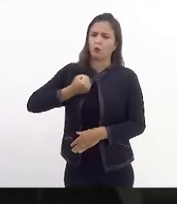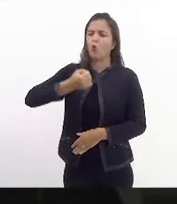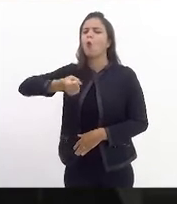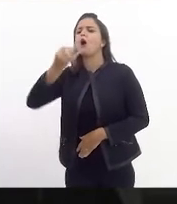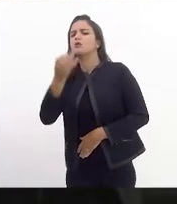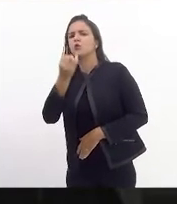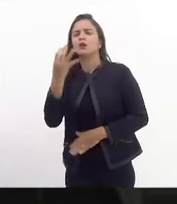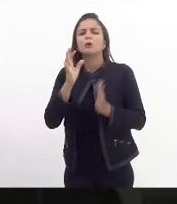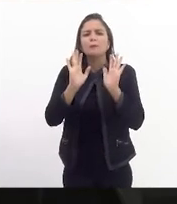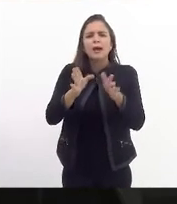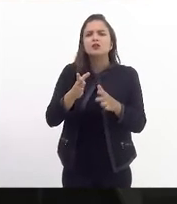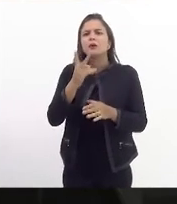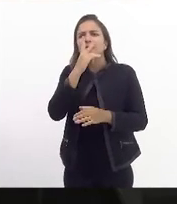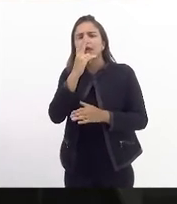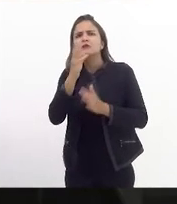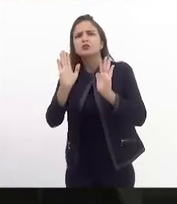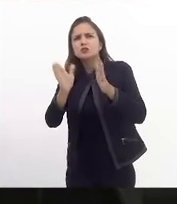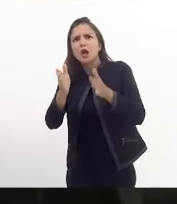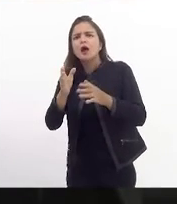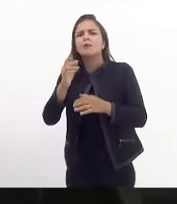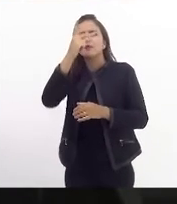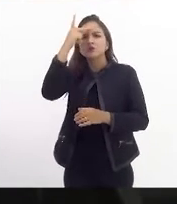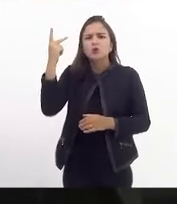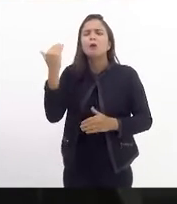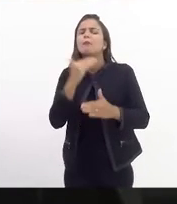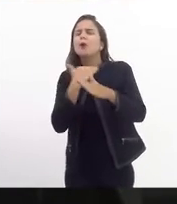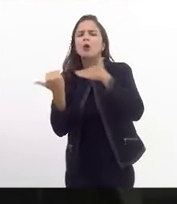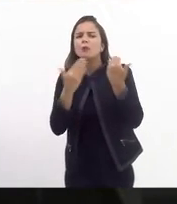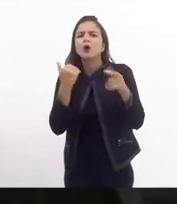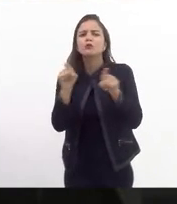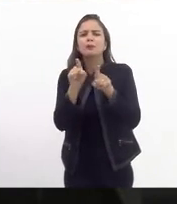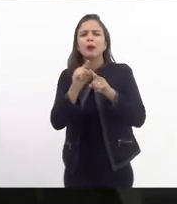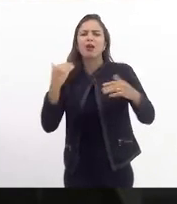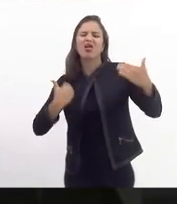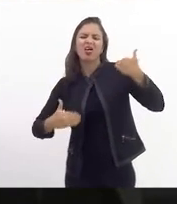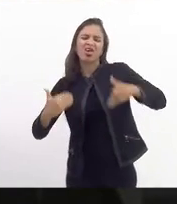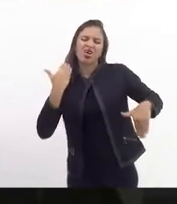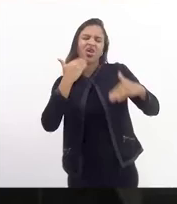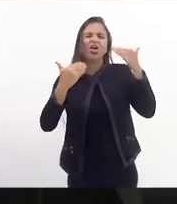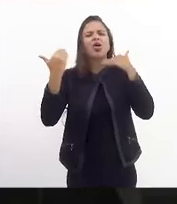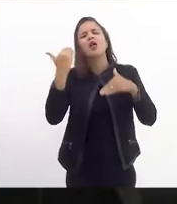aí, entre mortos e feridos, mais de 30.